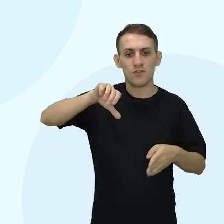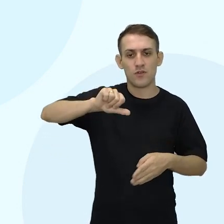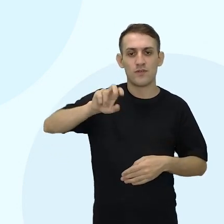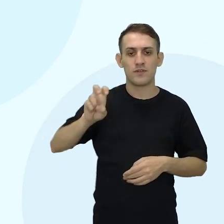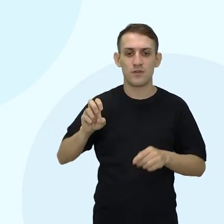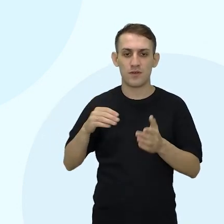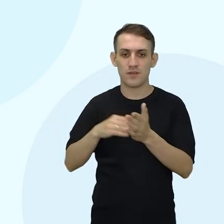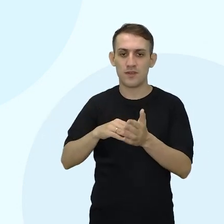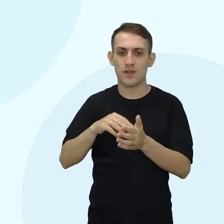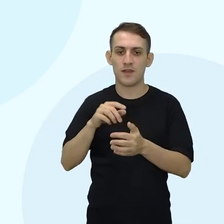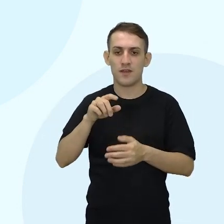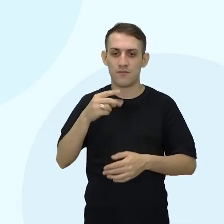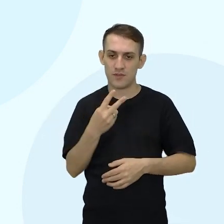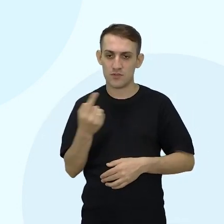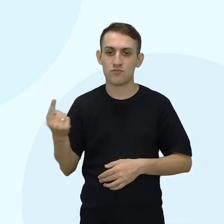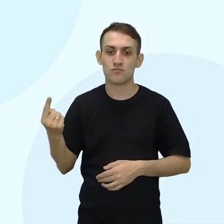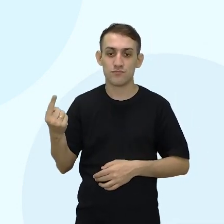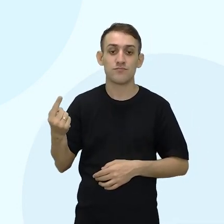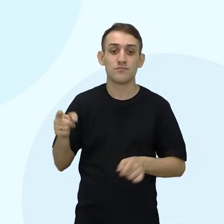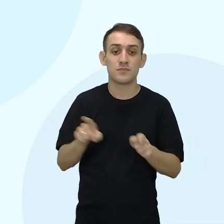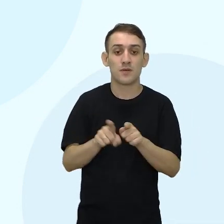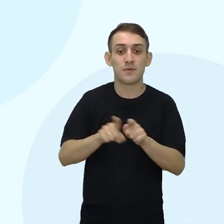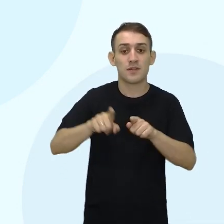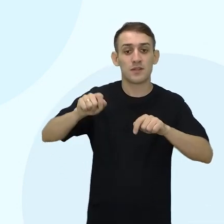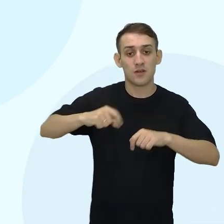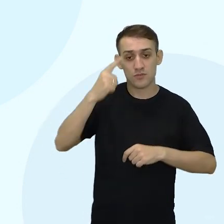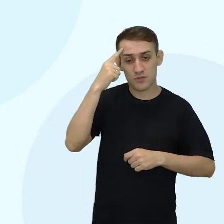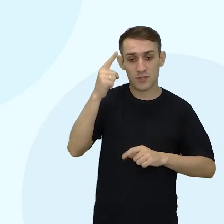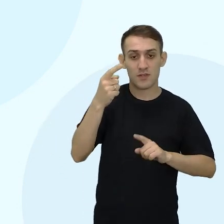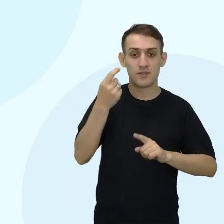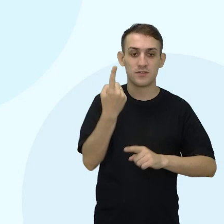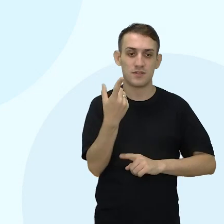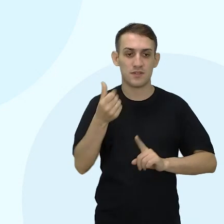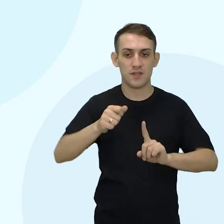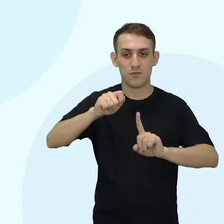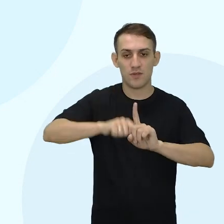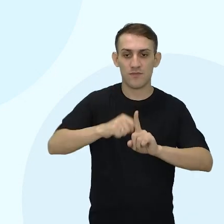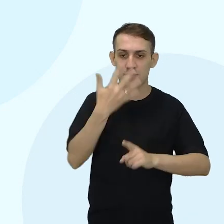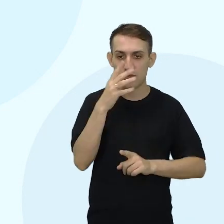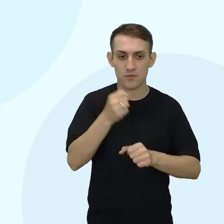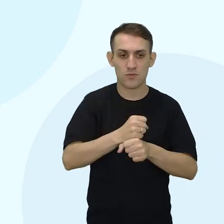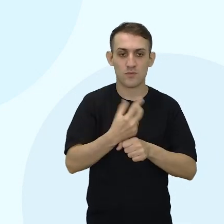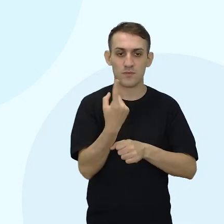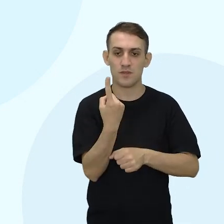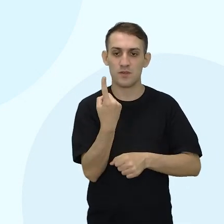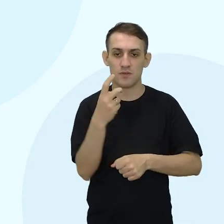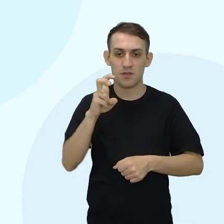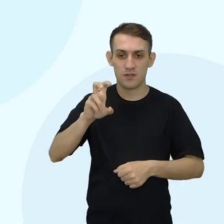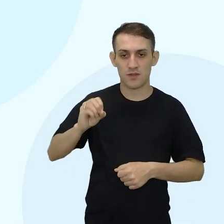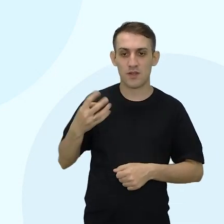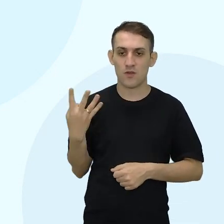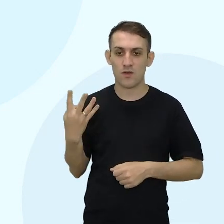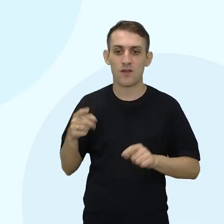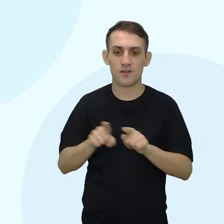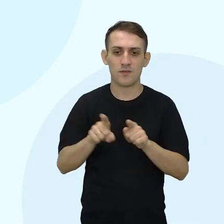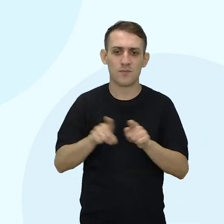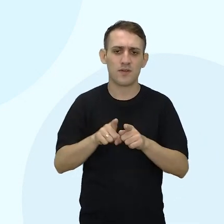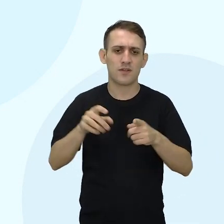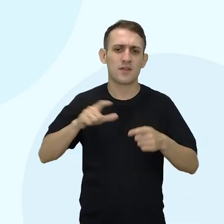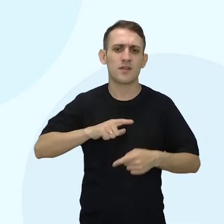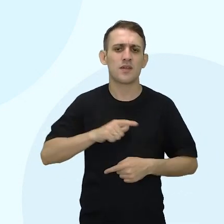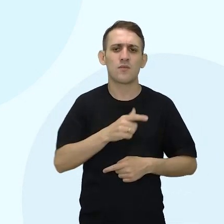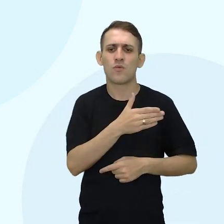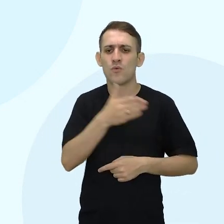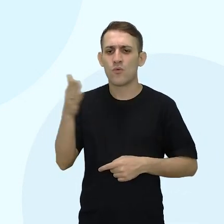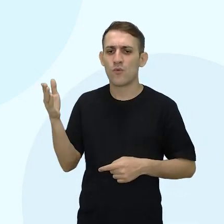1495 e 1521, datado em 16 de fevereiro de 1504. No canto